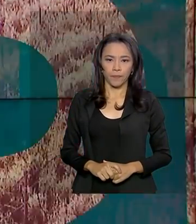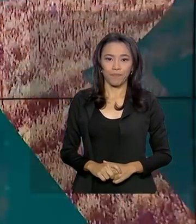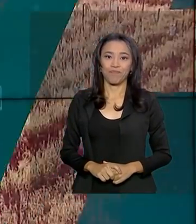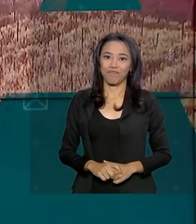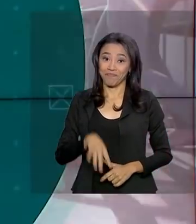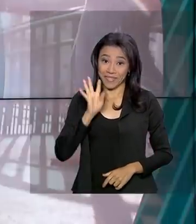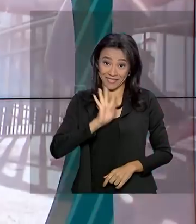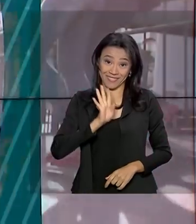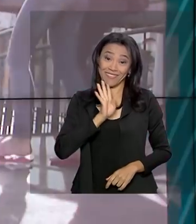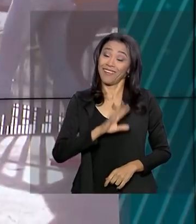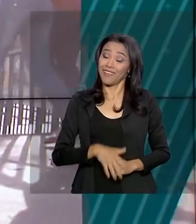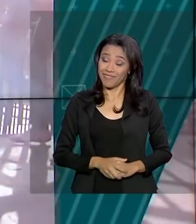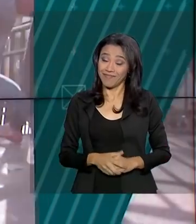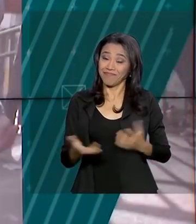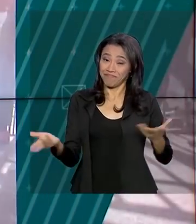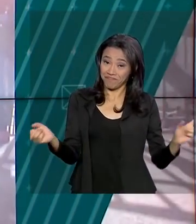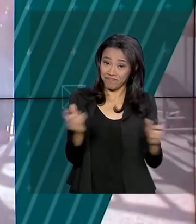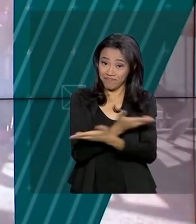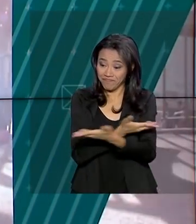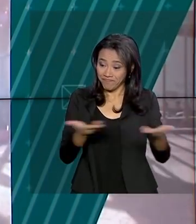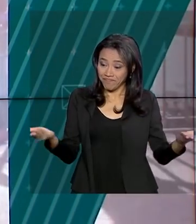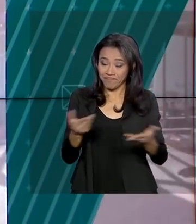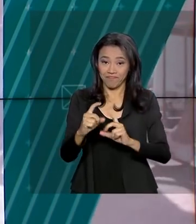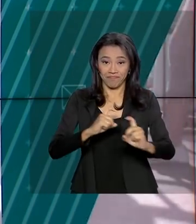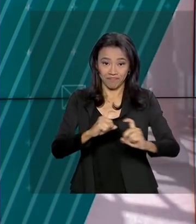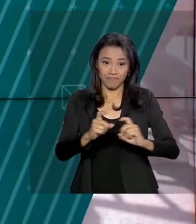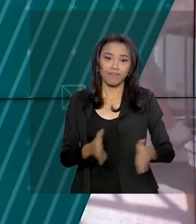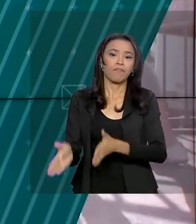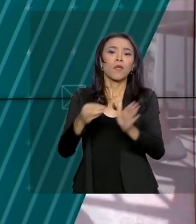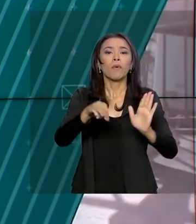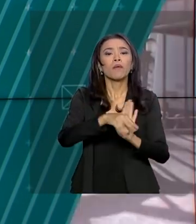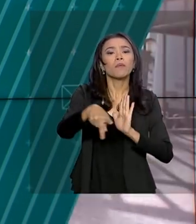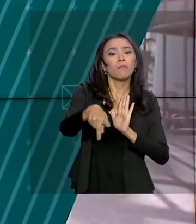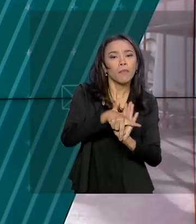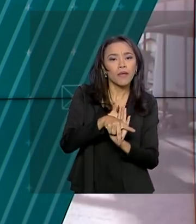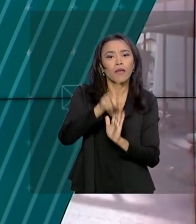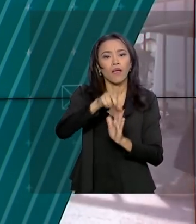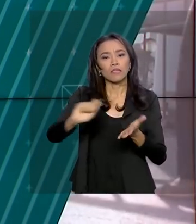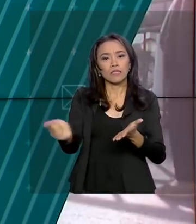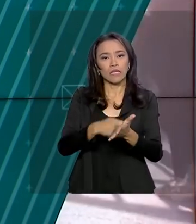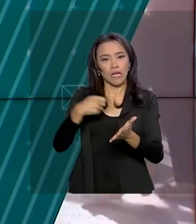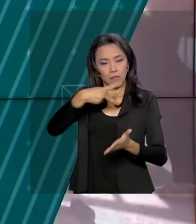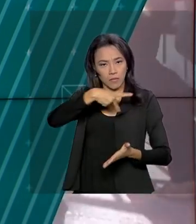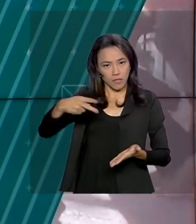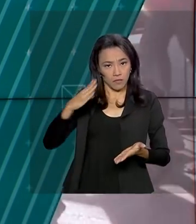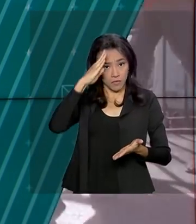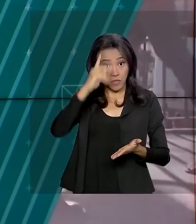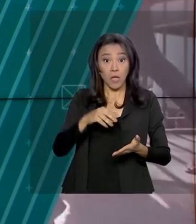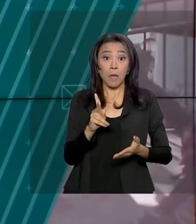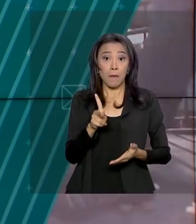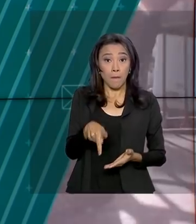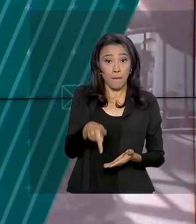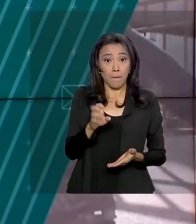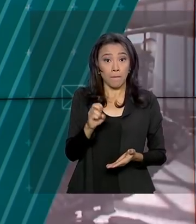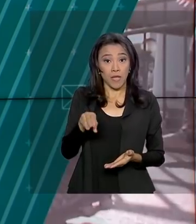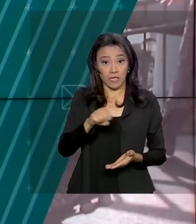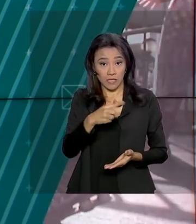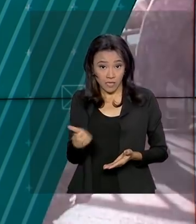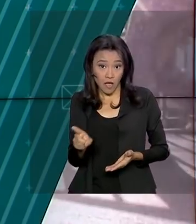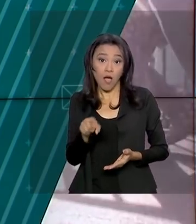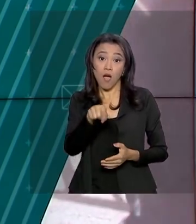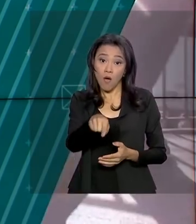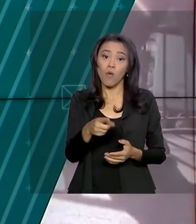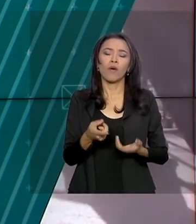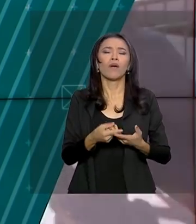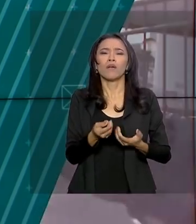Legal essa gestão compartilhada, né? Uma medida provisória assinada pelo presidente Jair Bolsonaro garante pensão vitalícia a crianças que tiveram